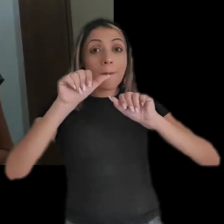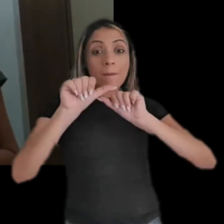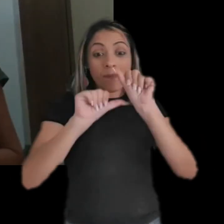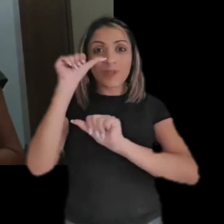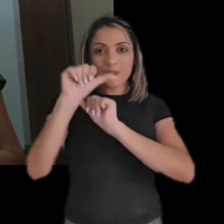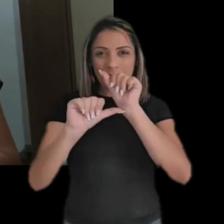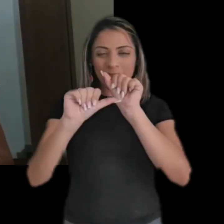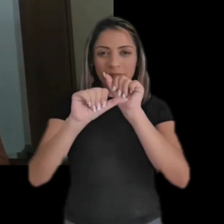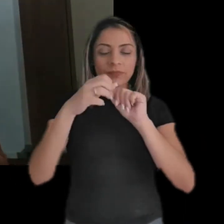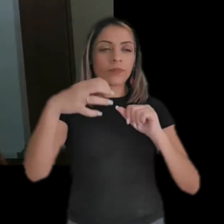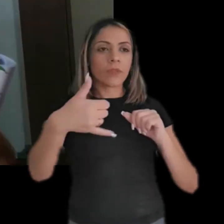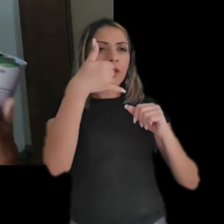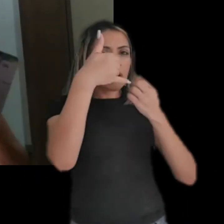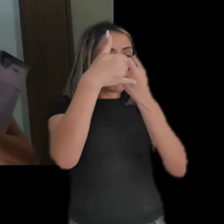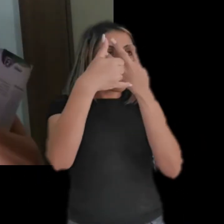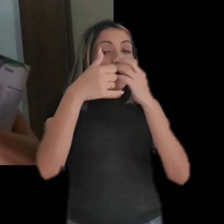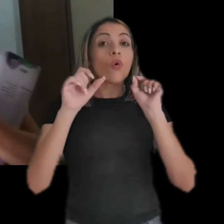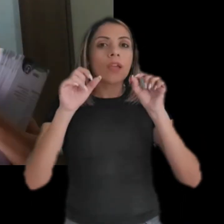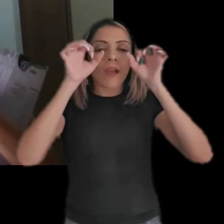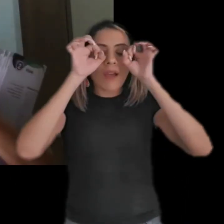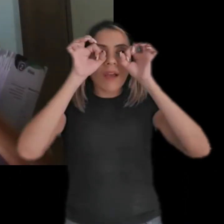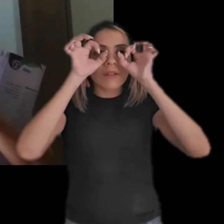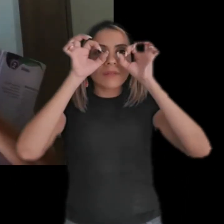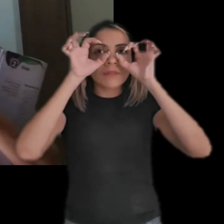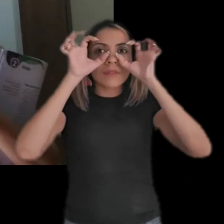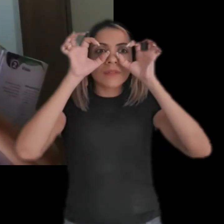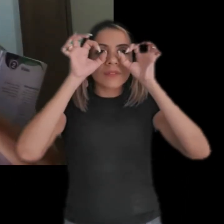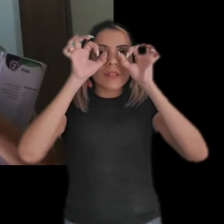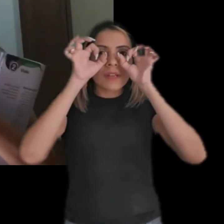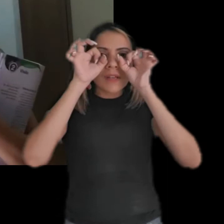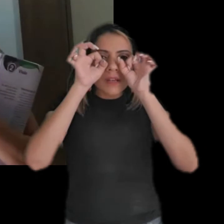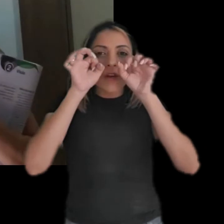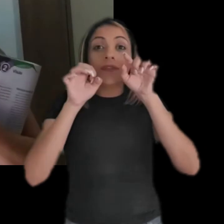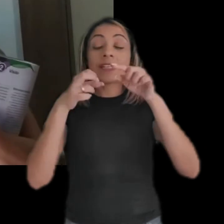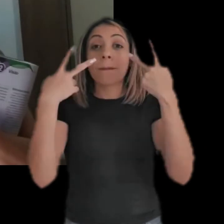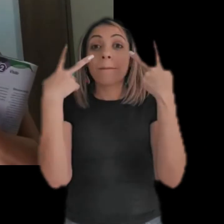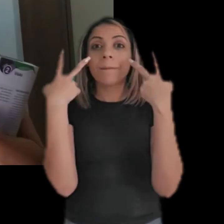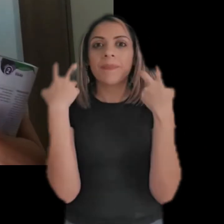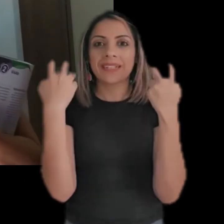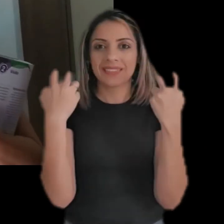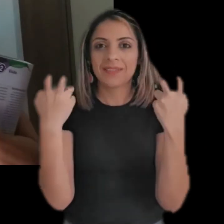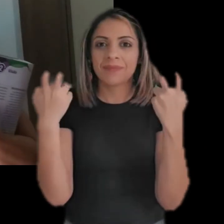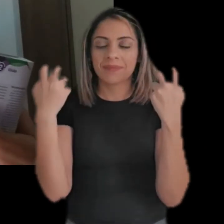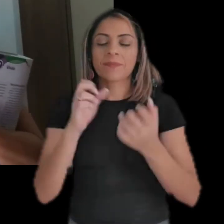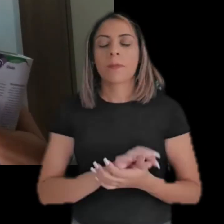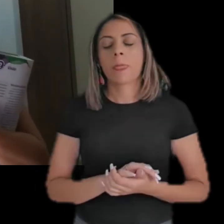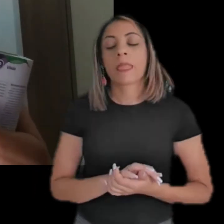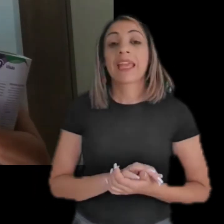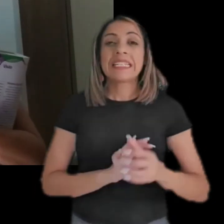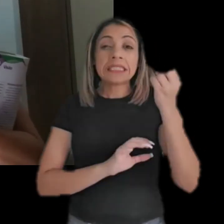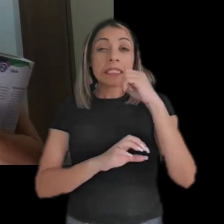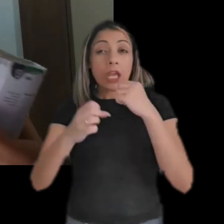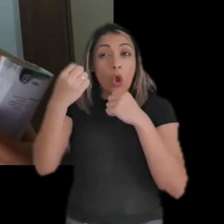o que acontece com essa pupila. Então, quando tem muita luz no ambiente, a pupila vai se fechar, vai ficar bem menor,